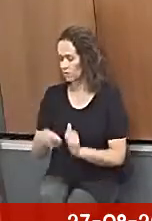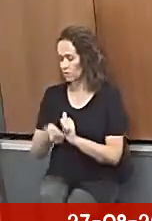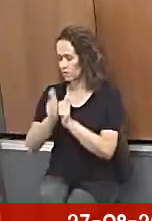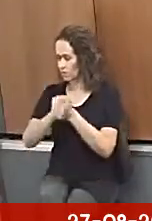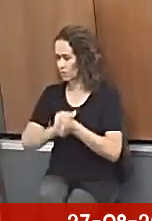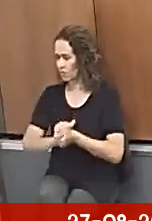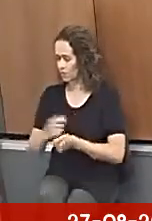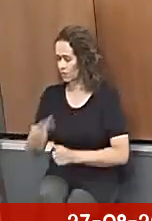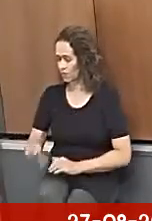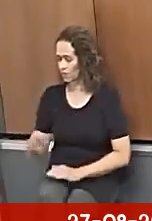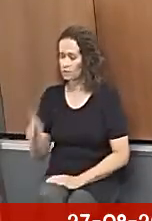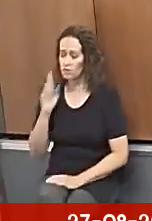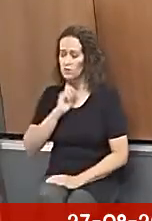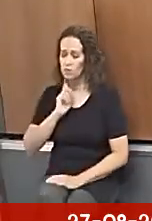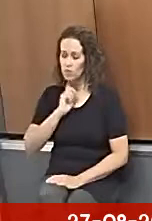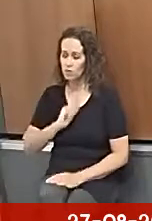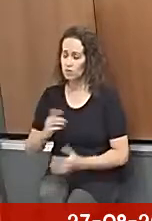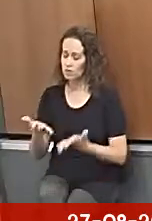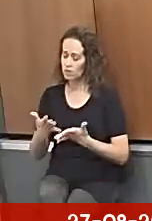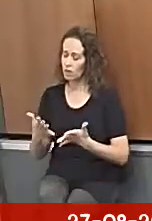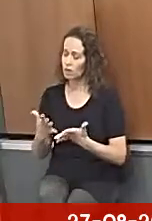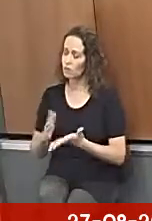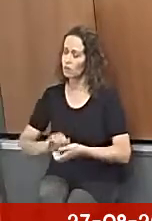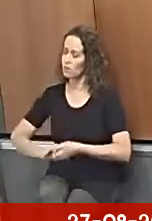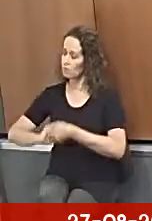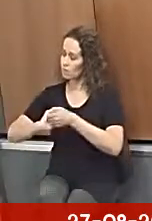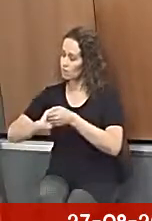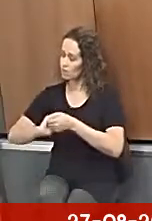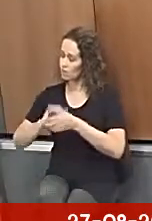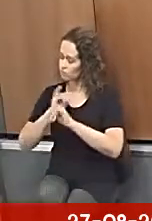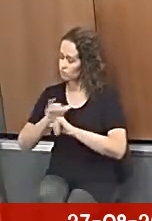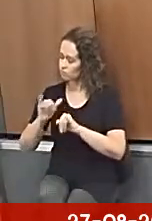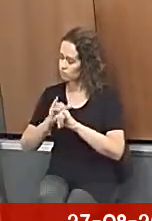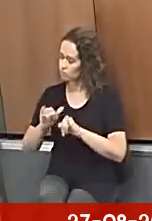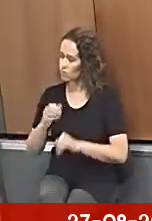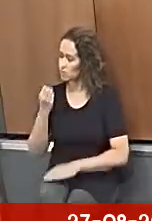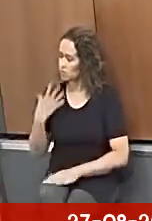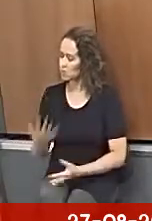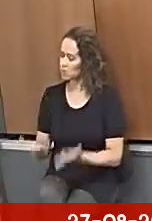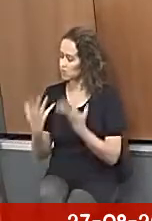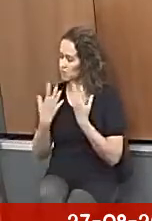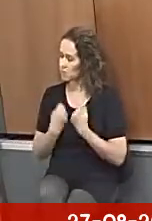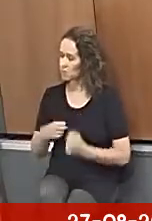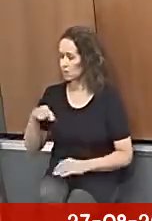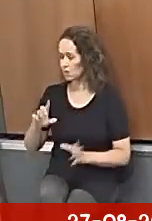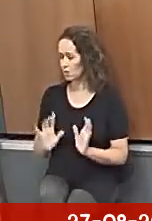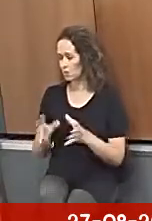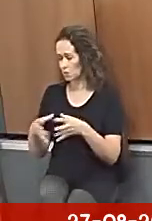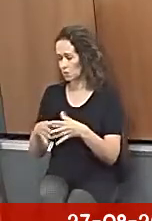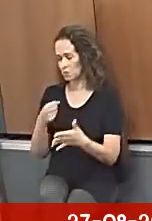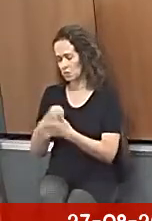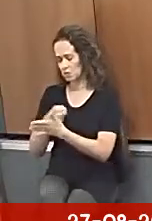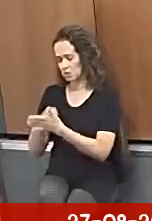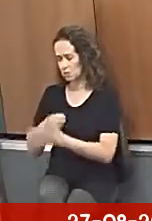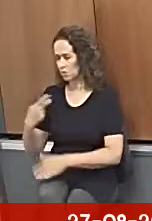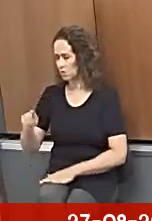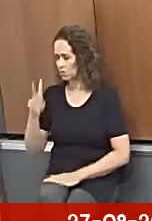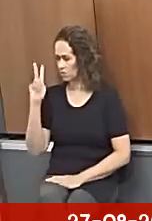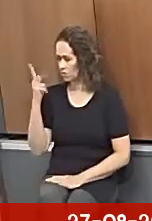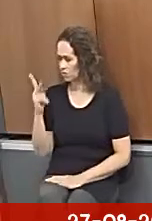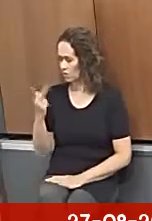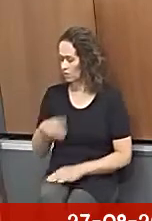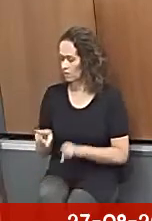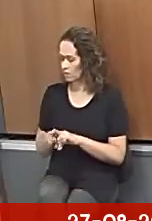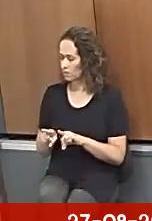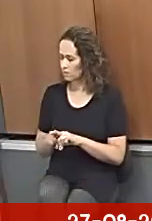mineiro então quero cumprimentar e dizer que ele está sendo muito bem recebido nessa comissão pela sua luta pela sua história e